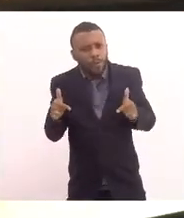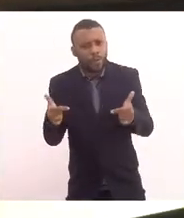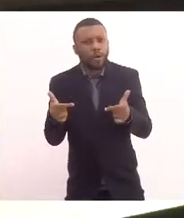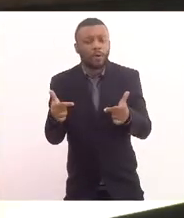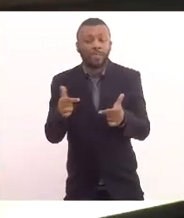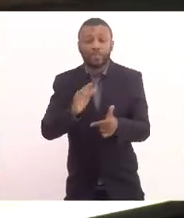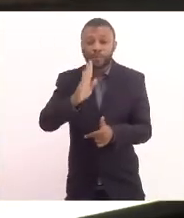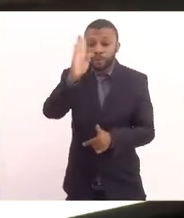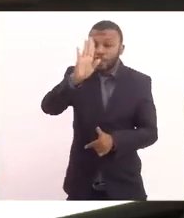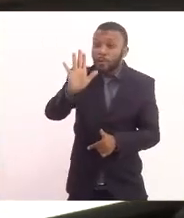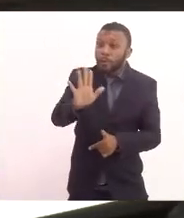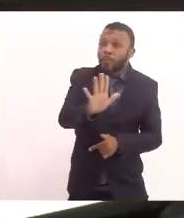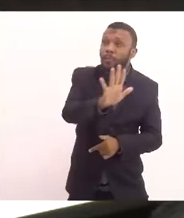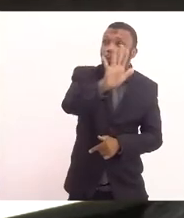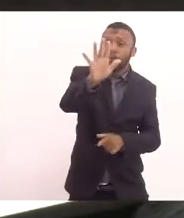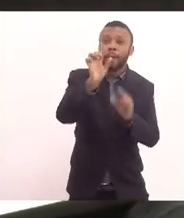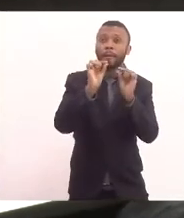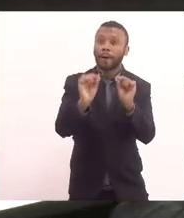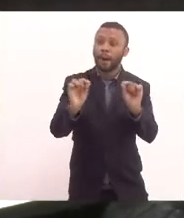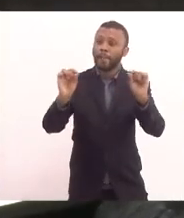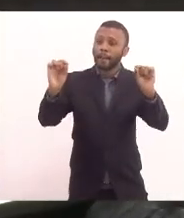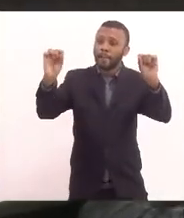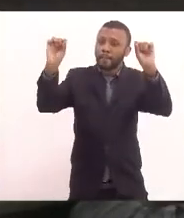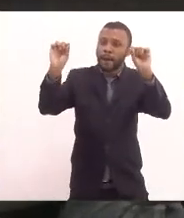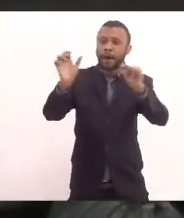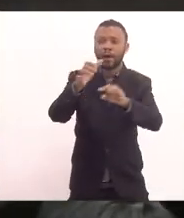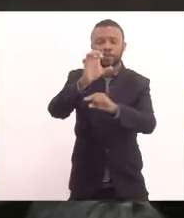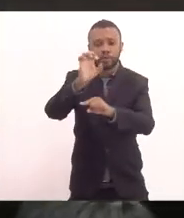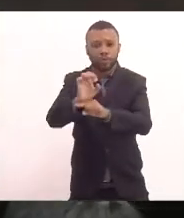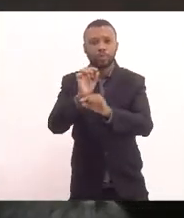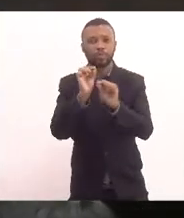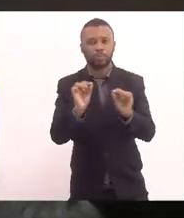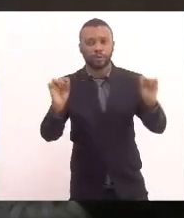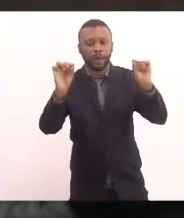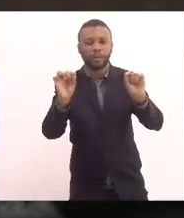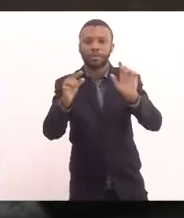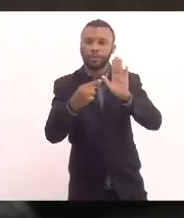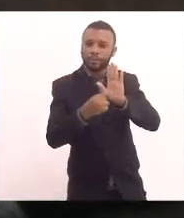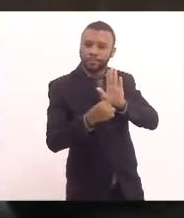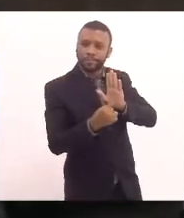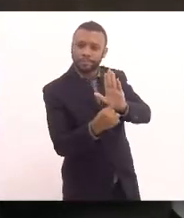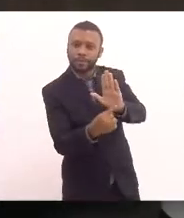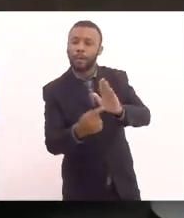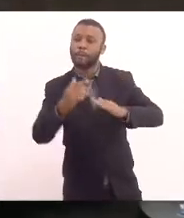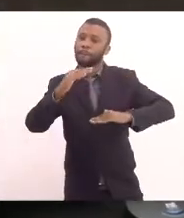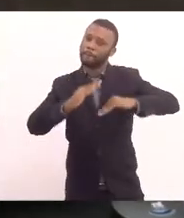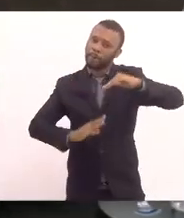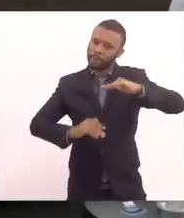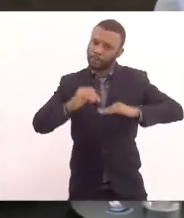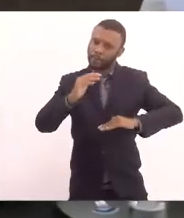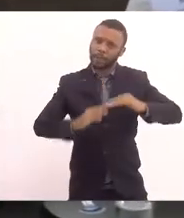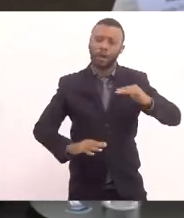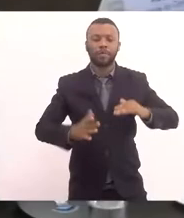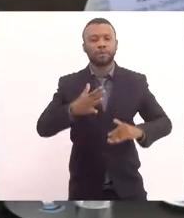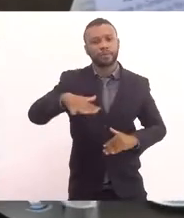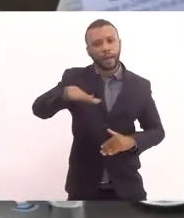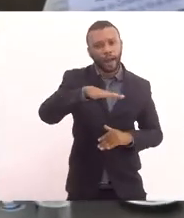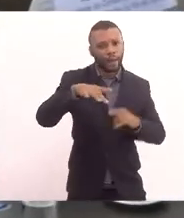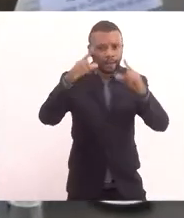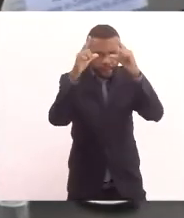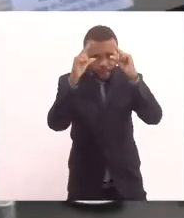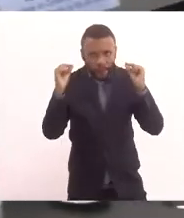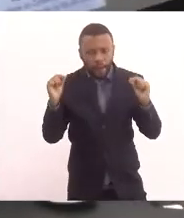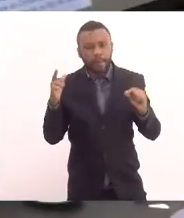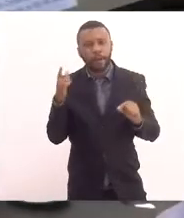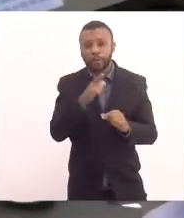inteiro, todos os estados estão lançando um profissional de enfermagem para chegar em Brasília,